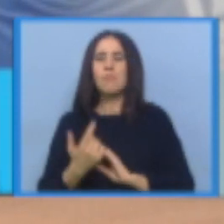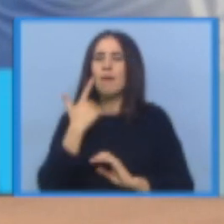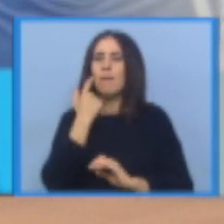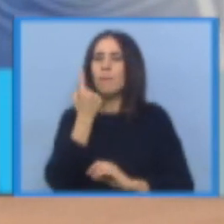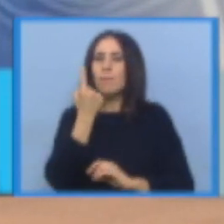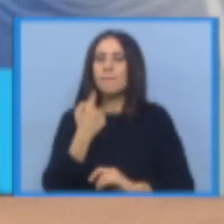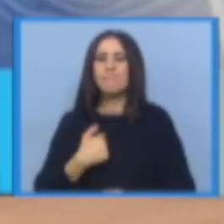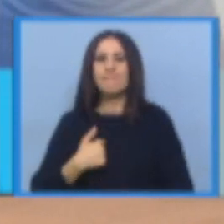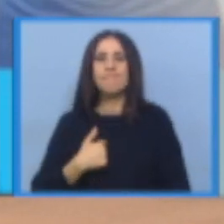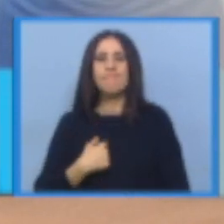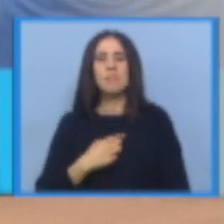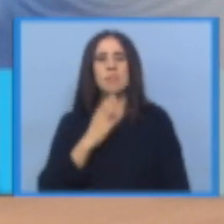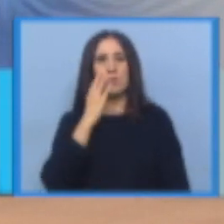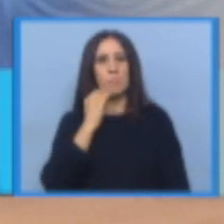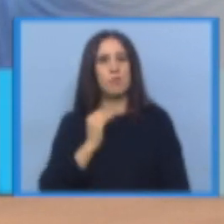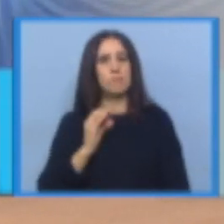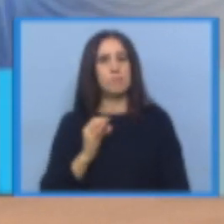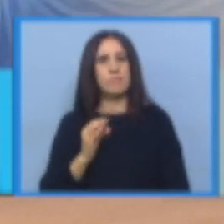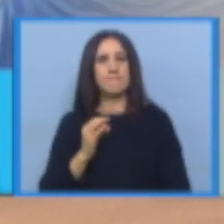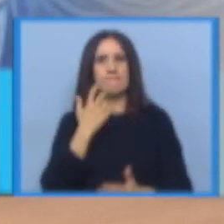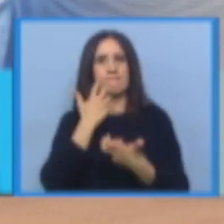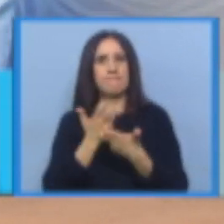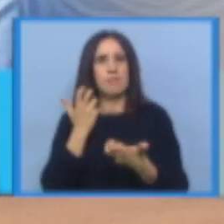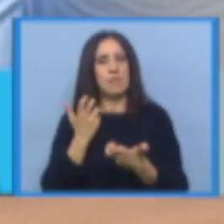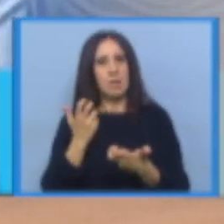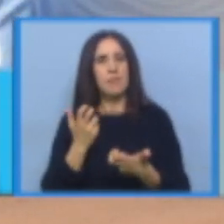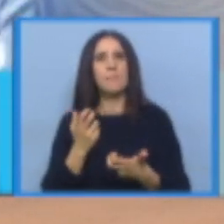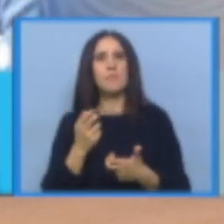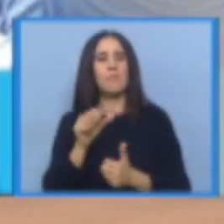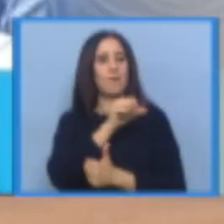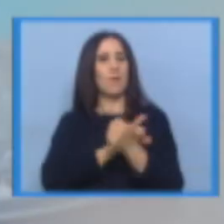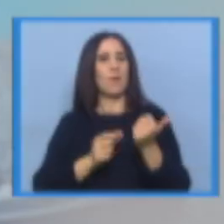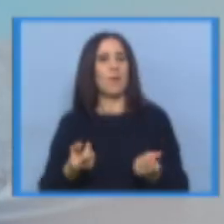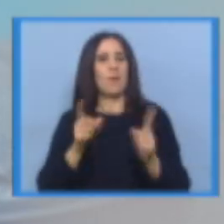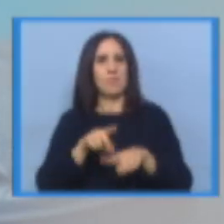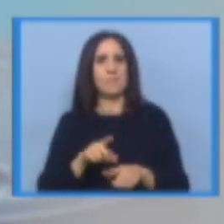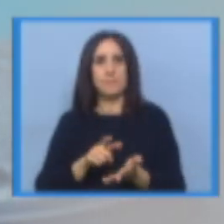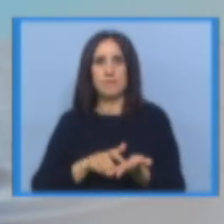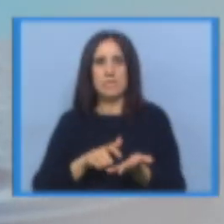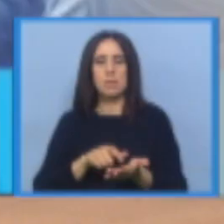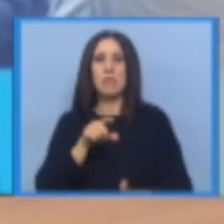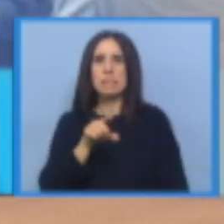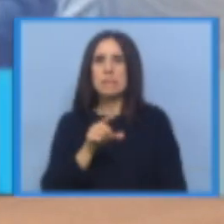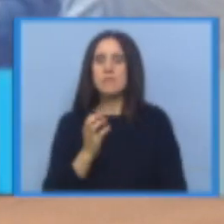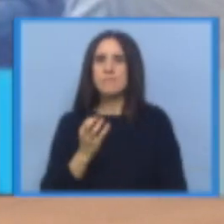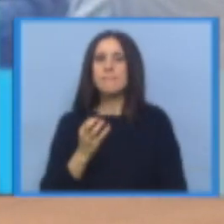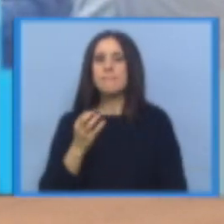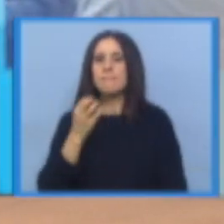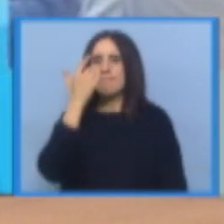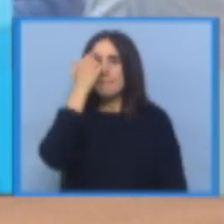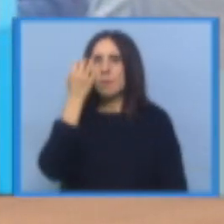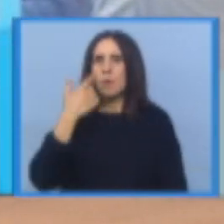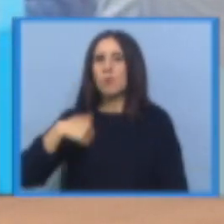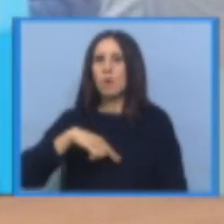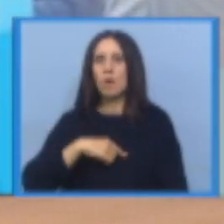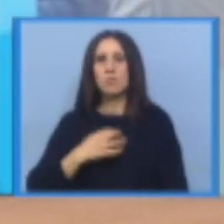que eu penso que é particularmente reveladora, que é a necessidade de voltarmos à base. E nesse sentido, nós compreendemos, já depois de tudo